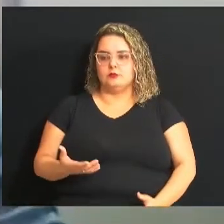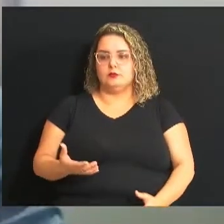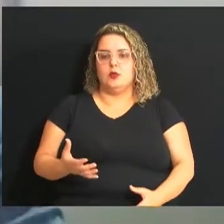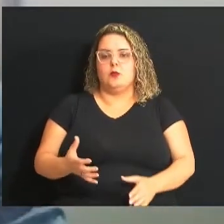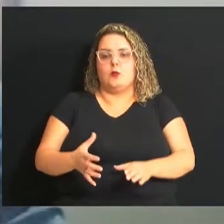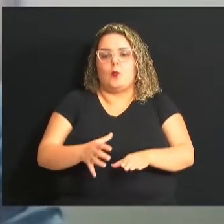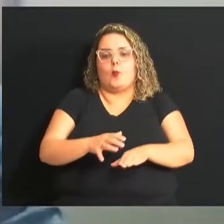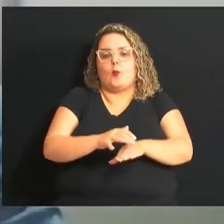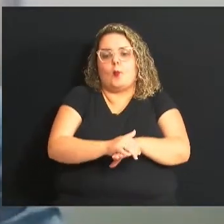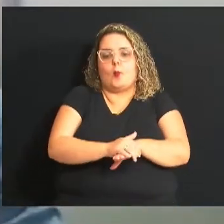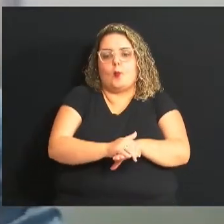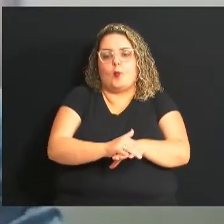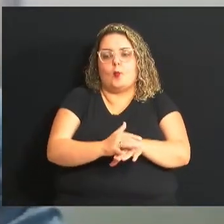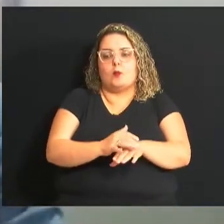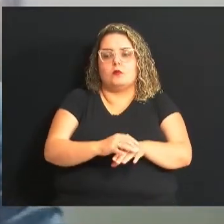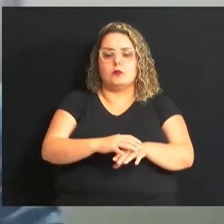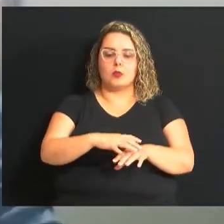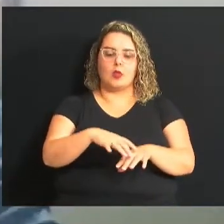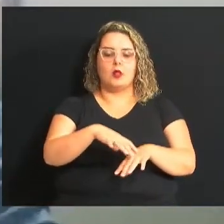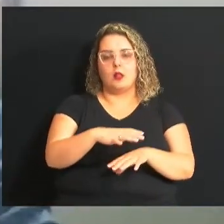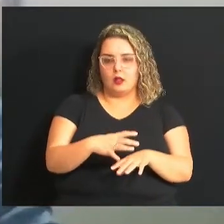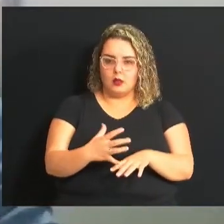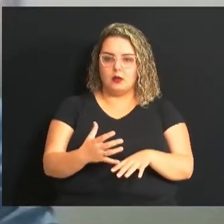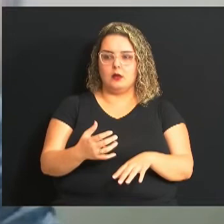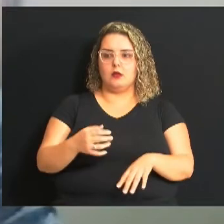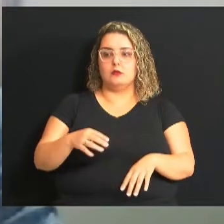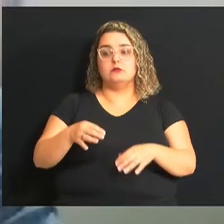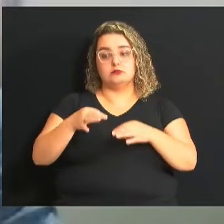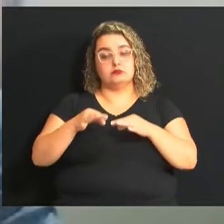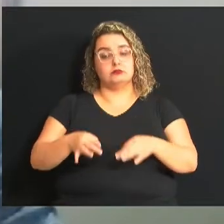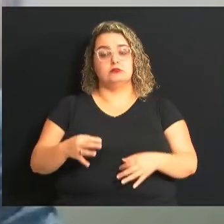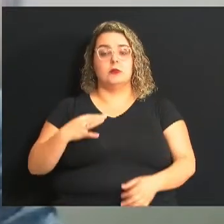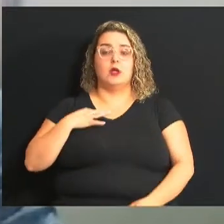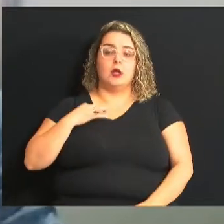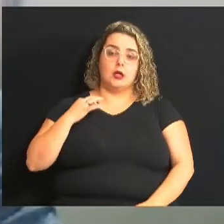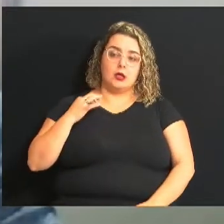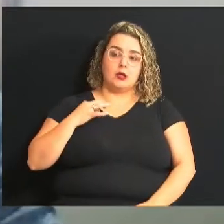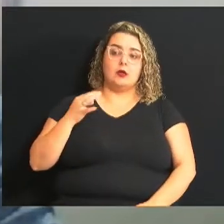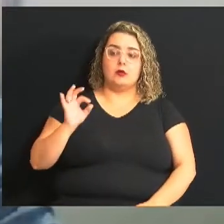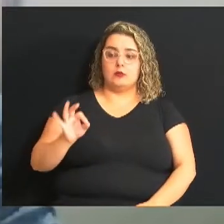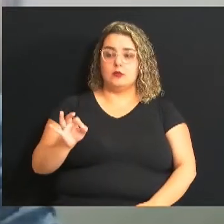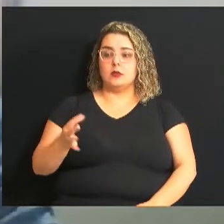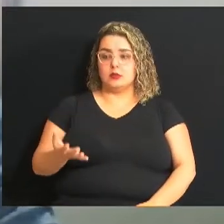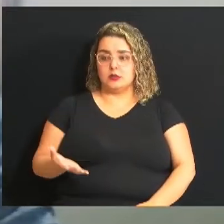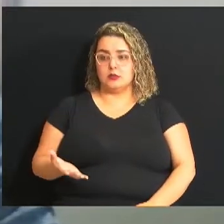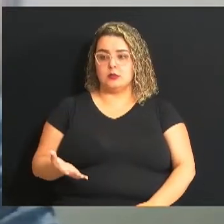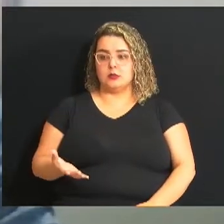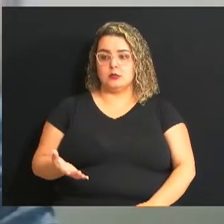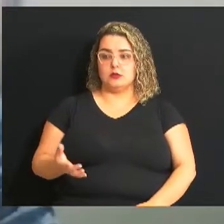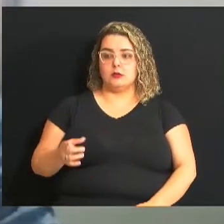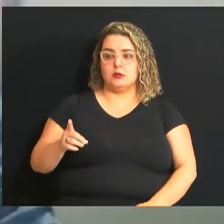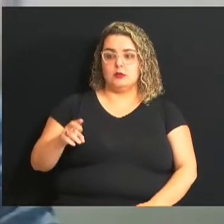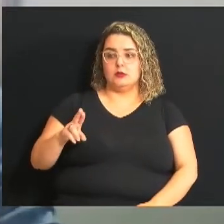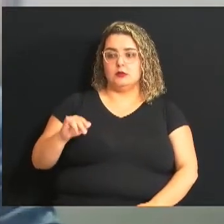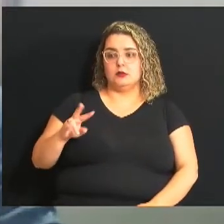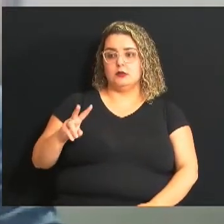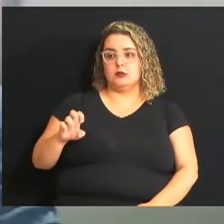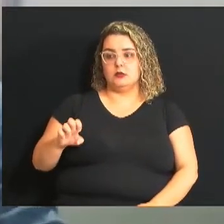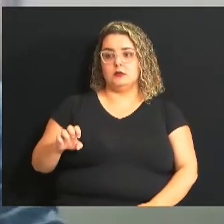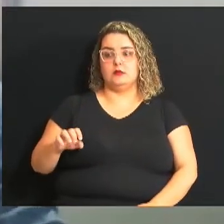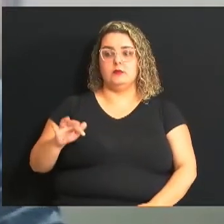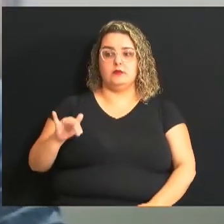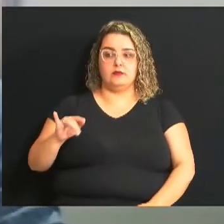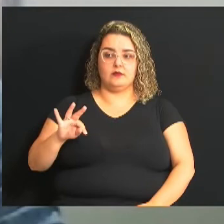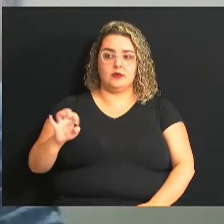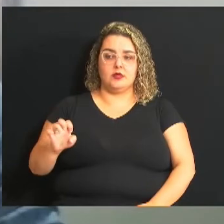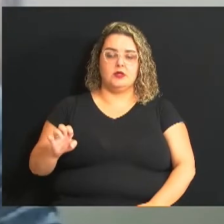apertado, muito justo, mas que fique confortável. E a roupa, certamente, essas roupas dry fit, né, o Prime, né, ela